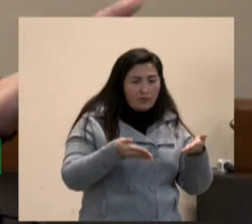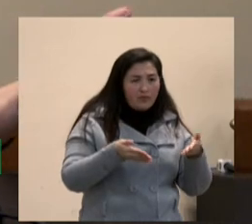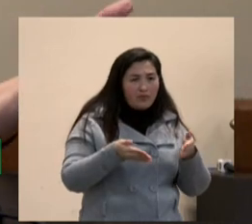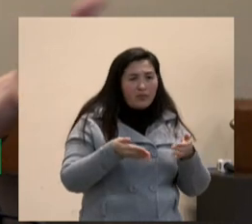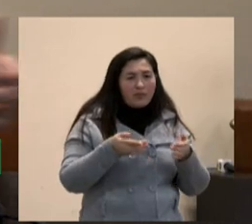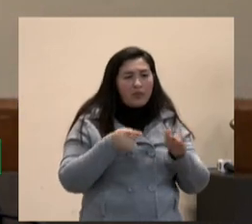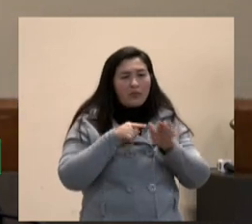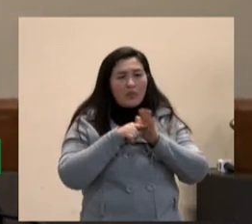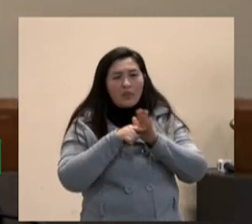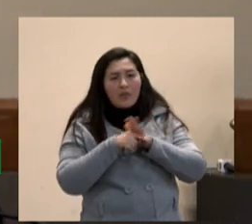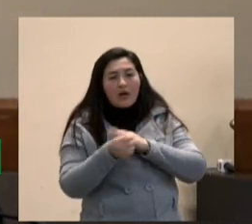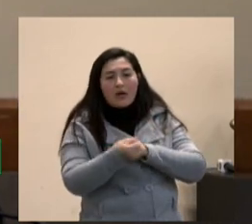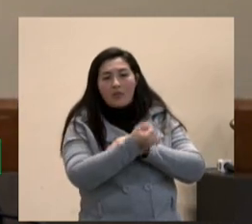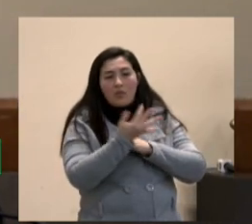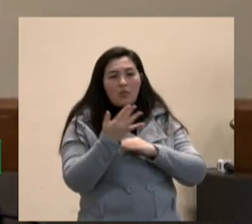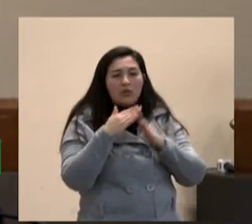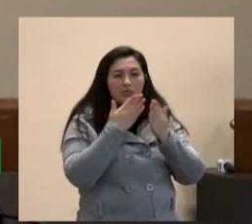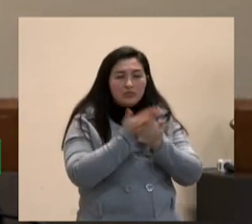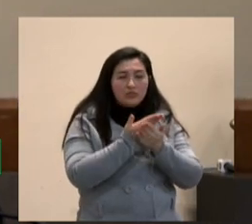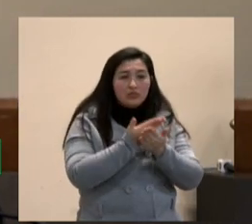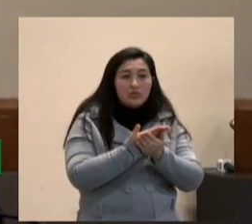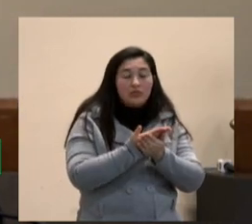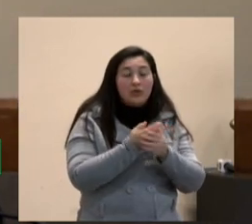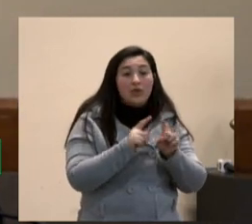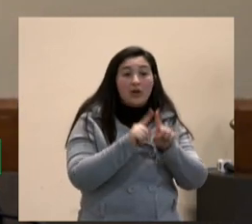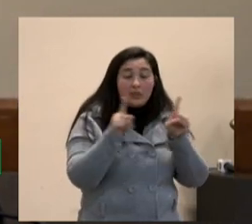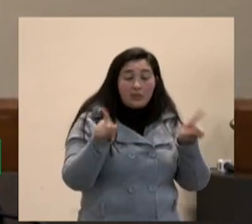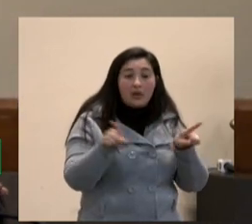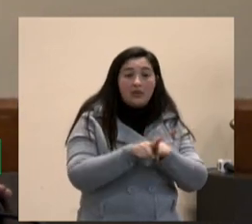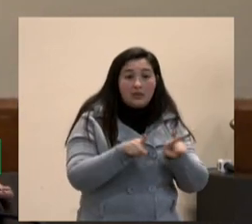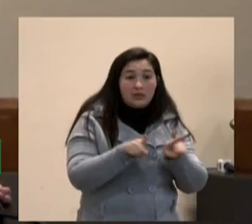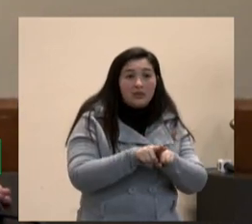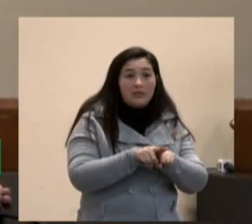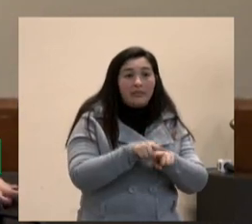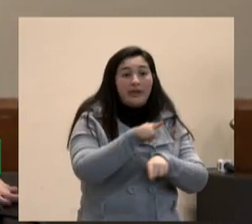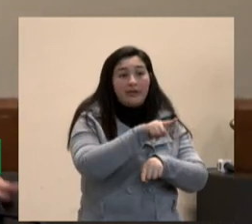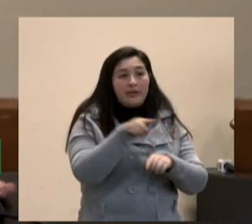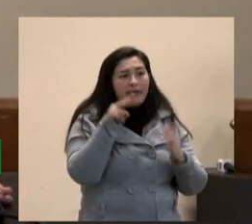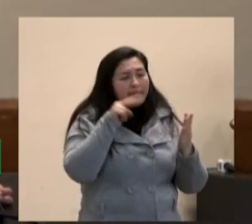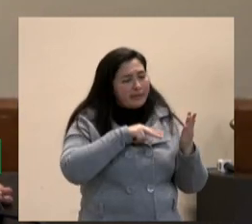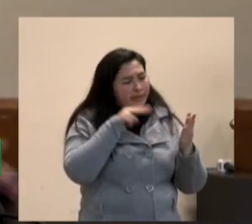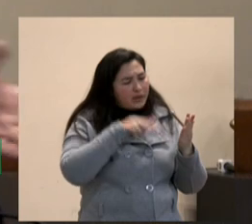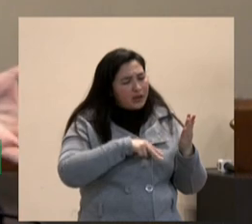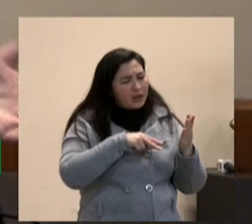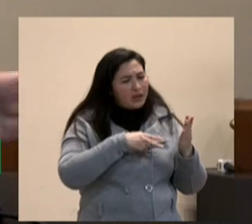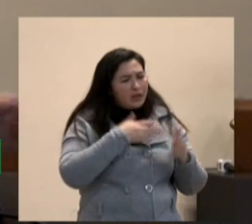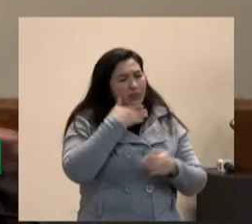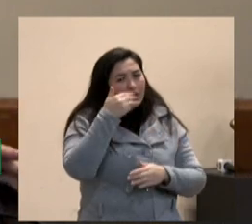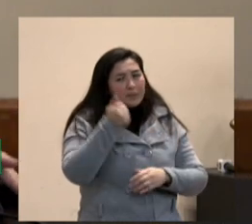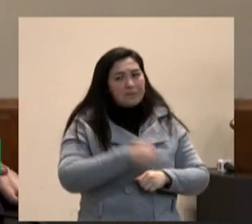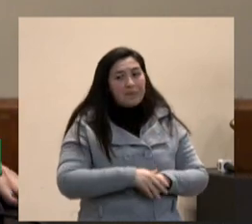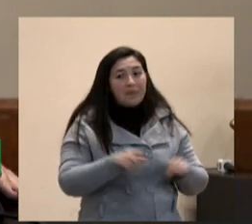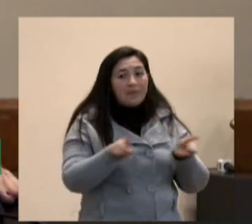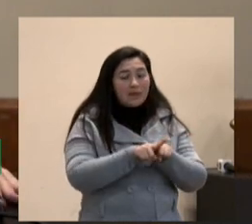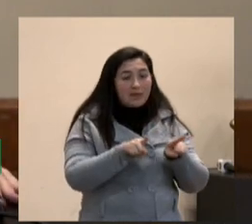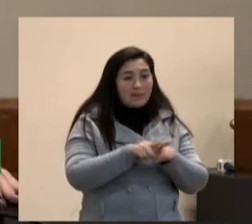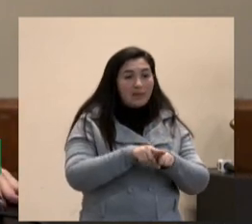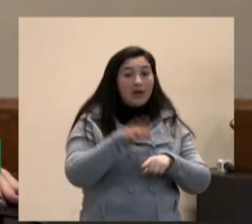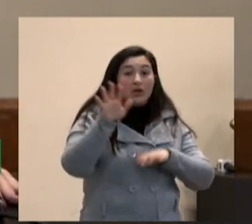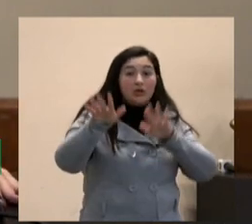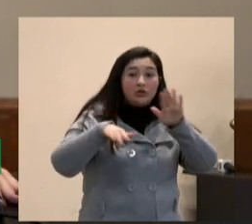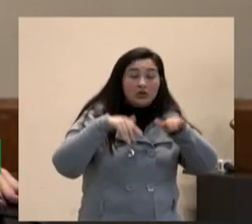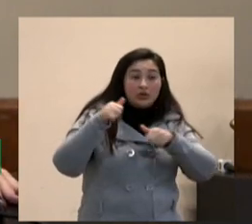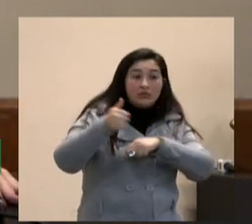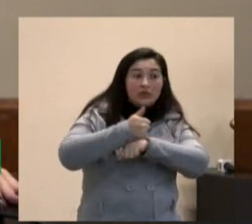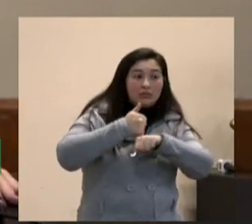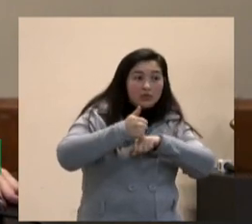dados muito importantes, né, mas qualificar um pouco mais essa leitura, né, a garantia de contratação de profissionais para a